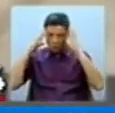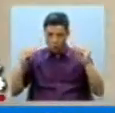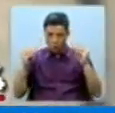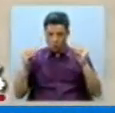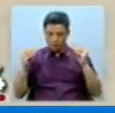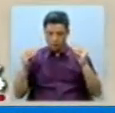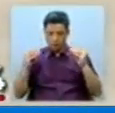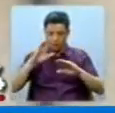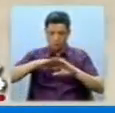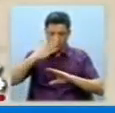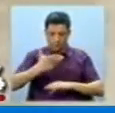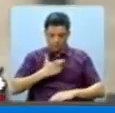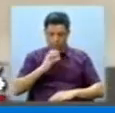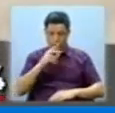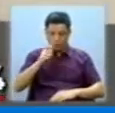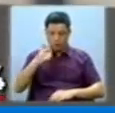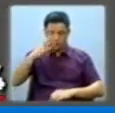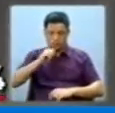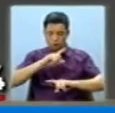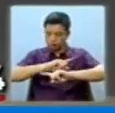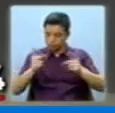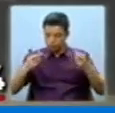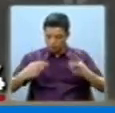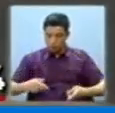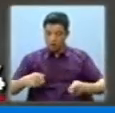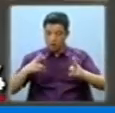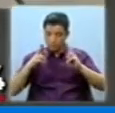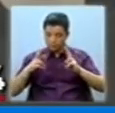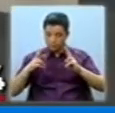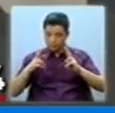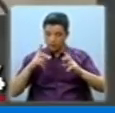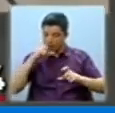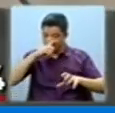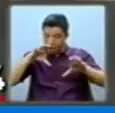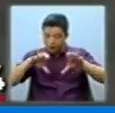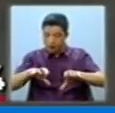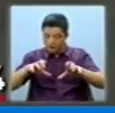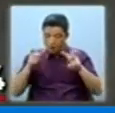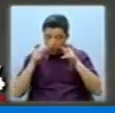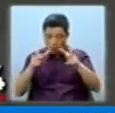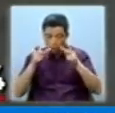para retirar dos céus os drones não autorizados parece ser o voo da águia.